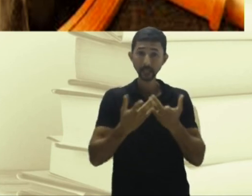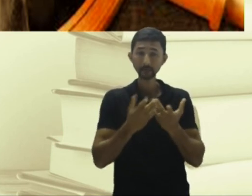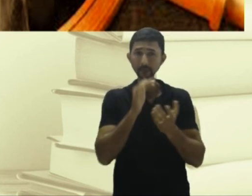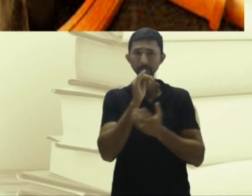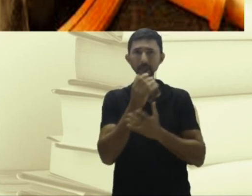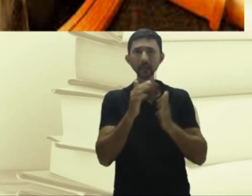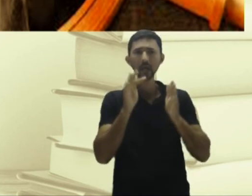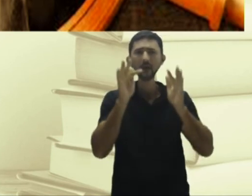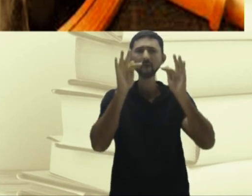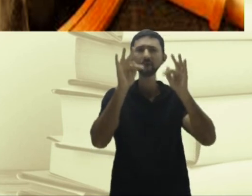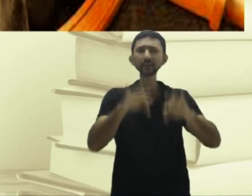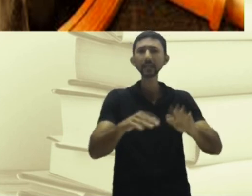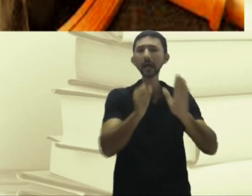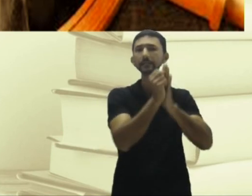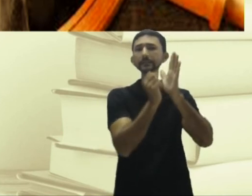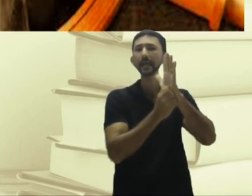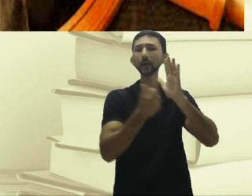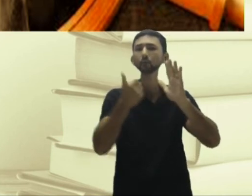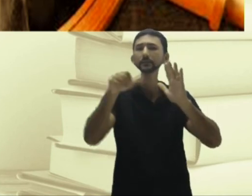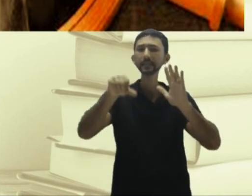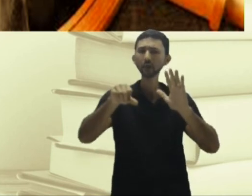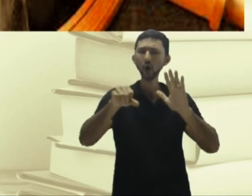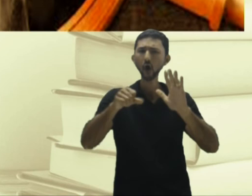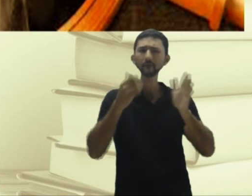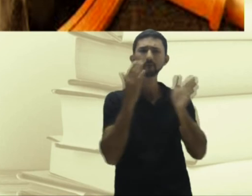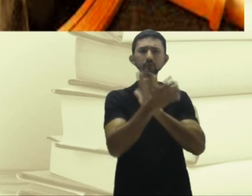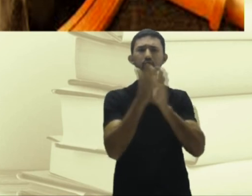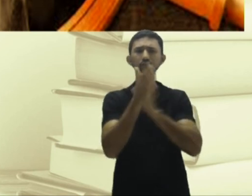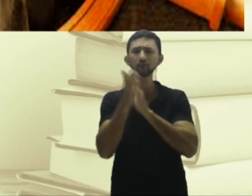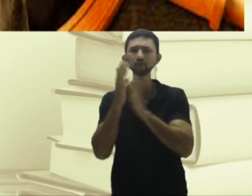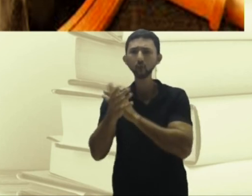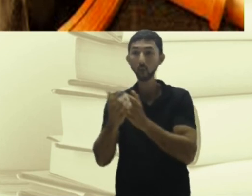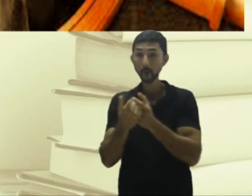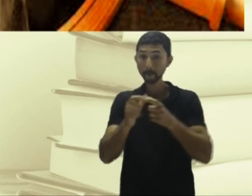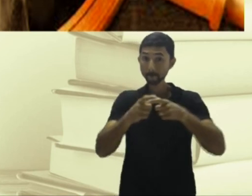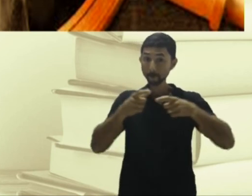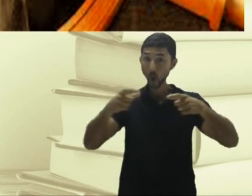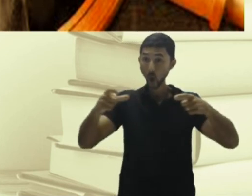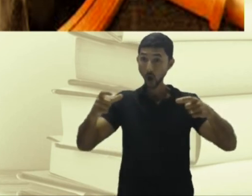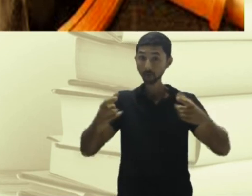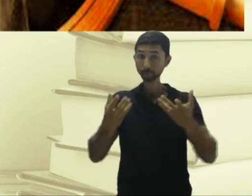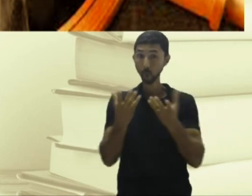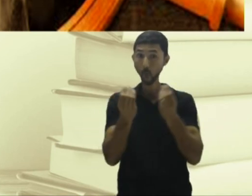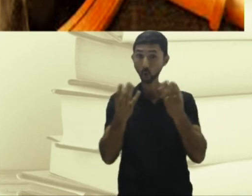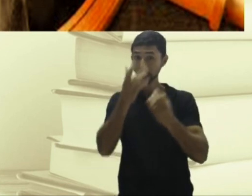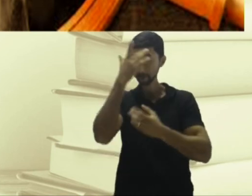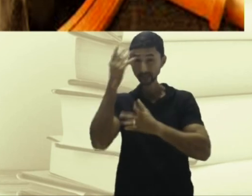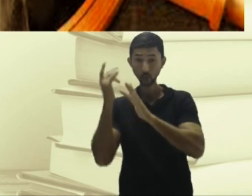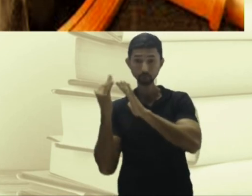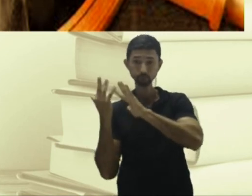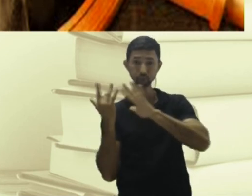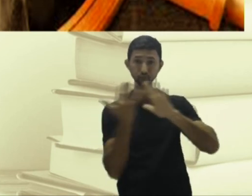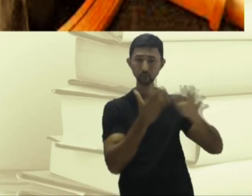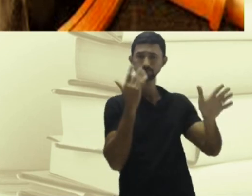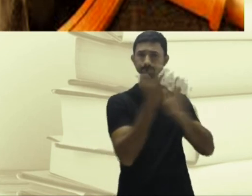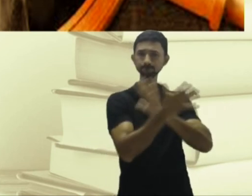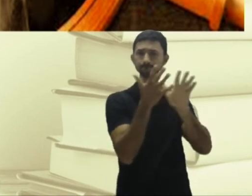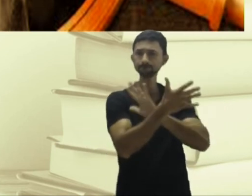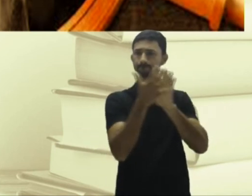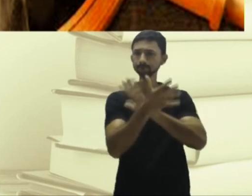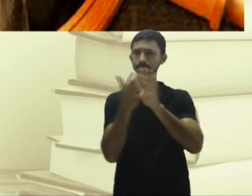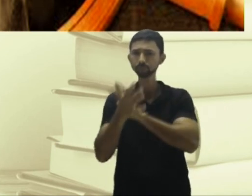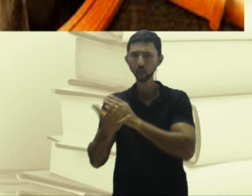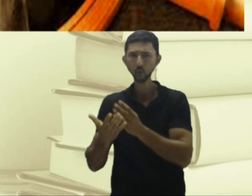do século XIX, essas fugas elas aumentaram muito de intensidade, a ponto que o